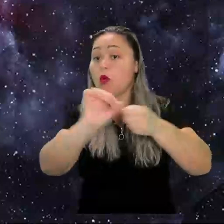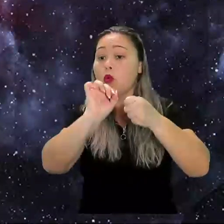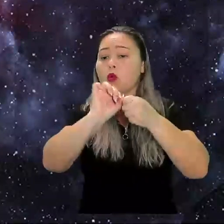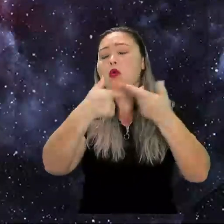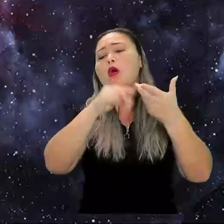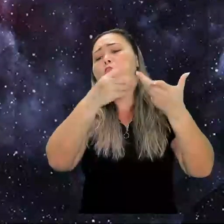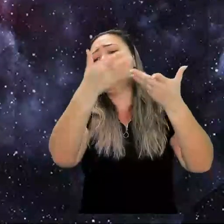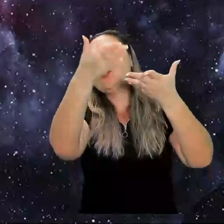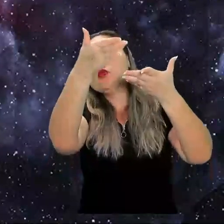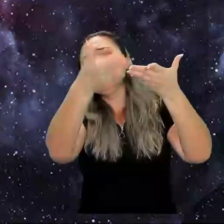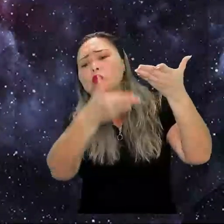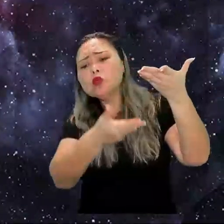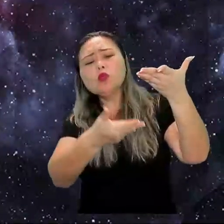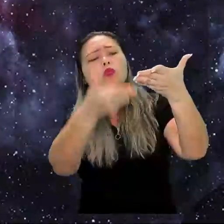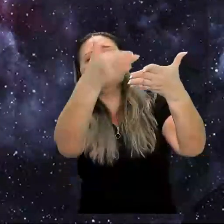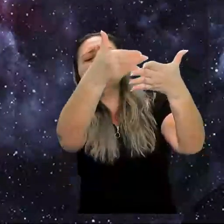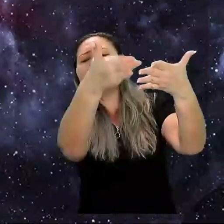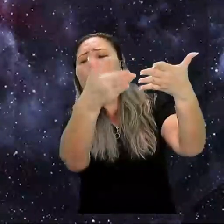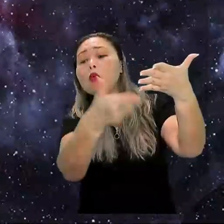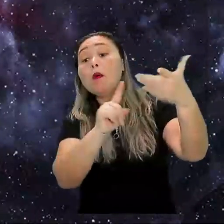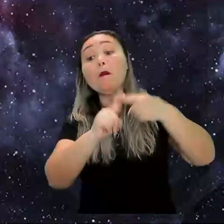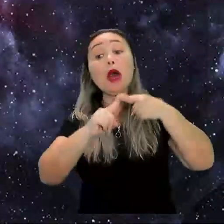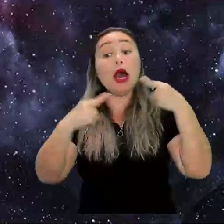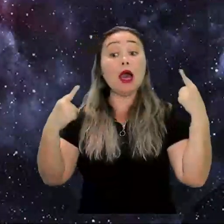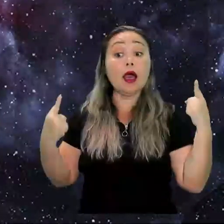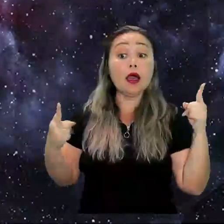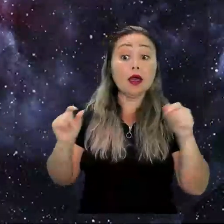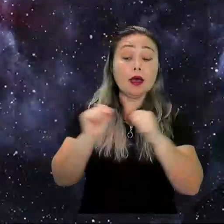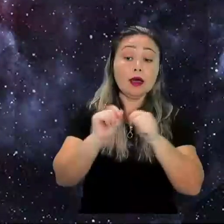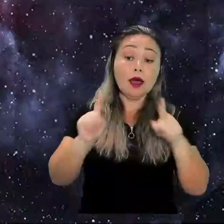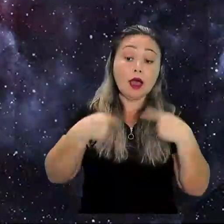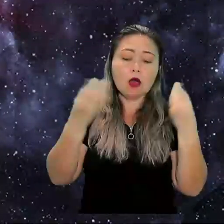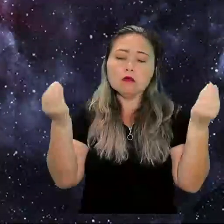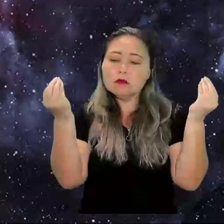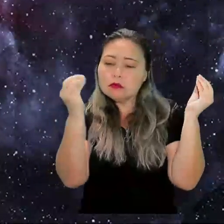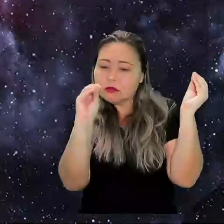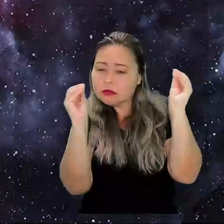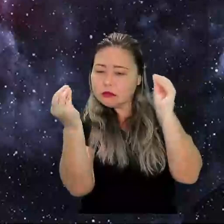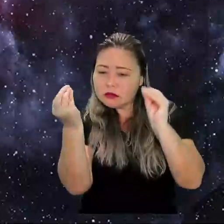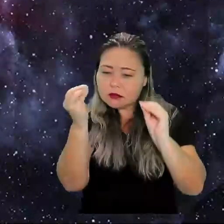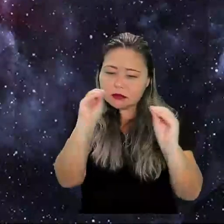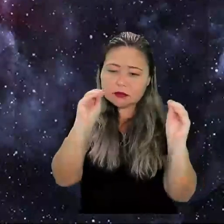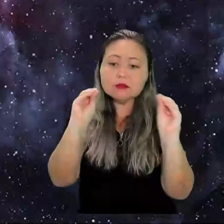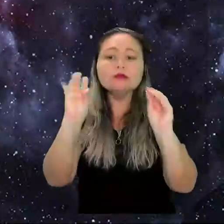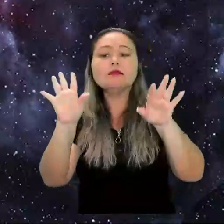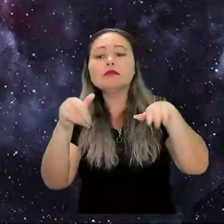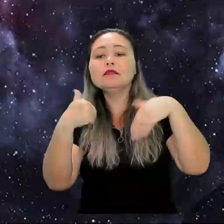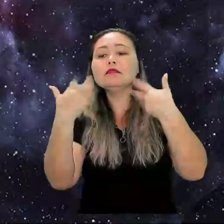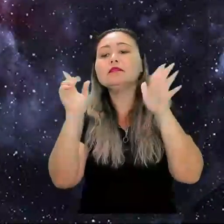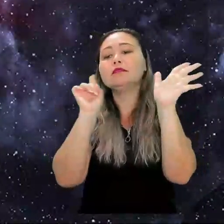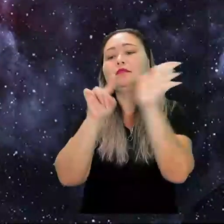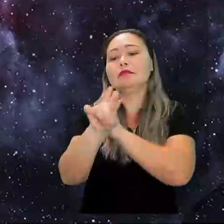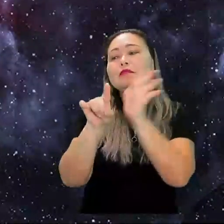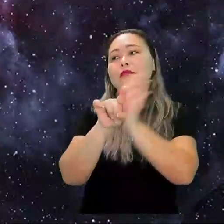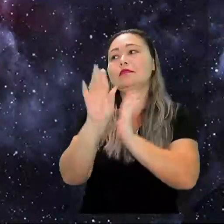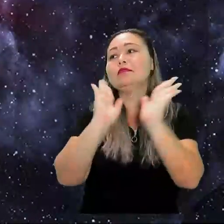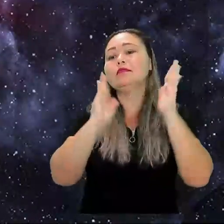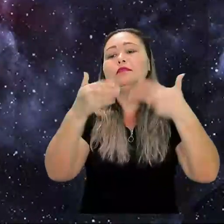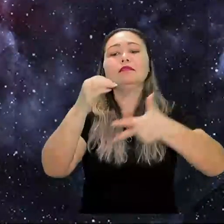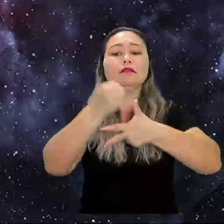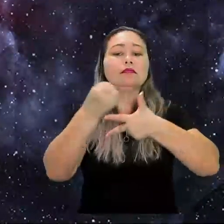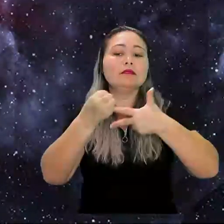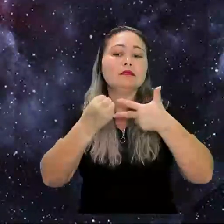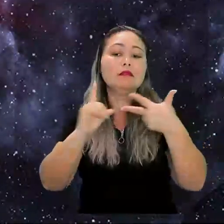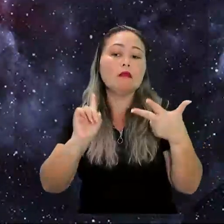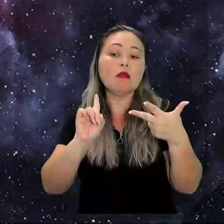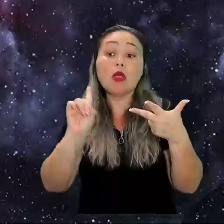que tem no nosso referencial para vocês, mas a gente sempre encaixa aí umas brechinhas para trazer as questões do Enem. Isso é para